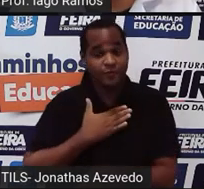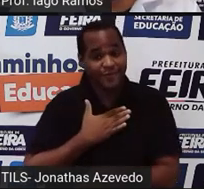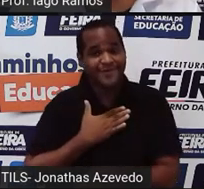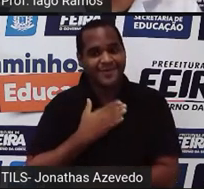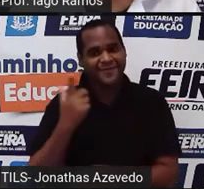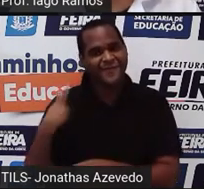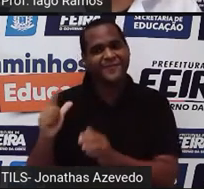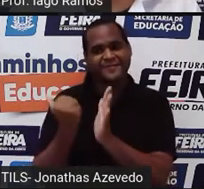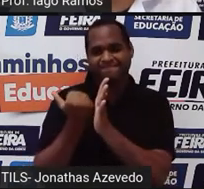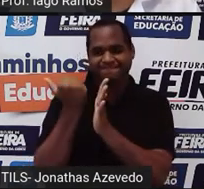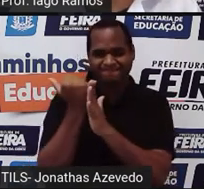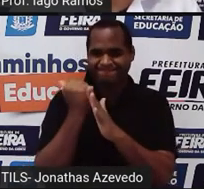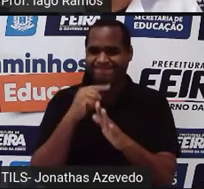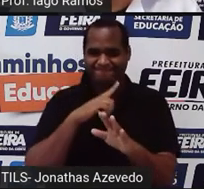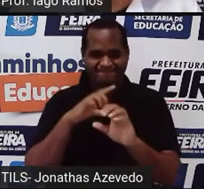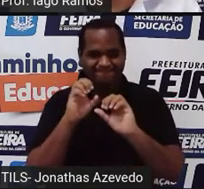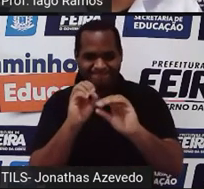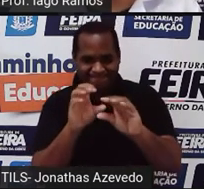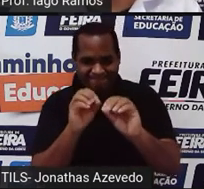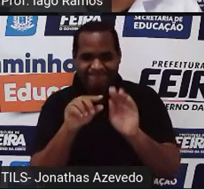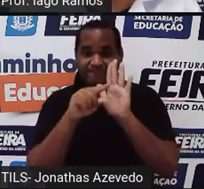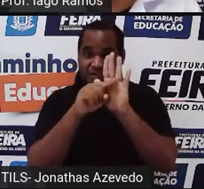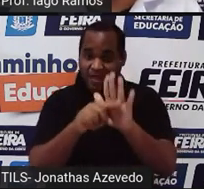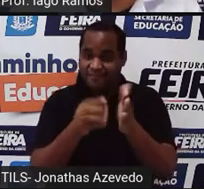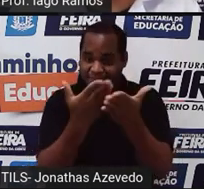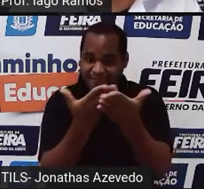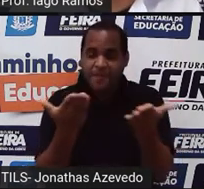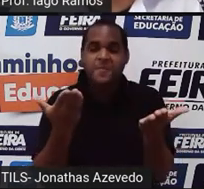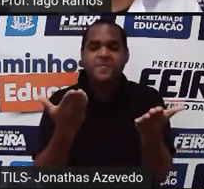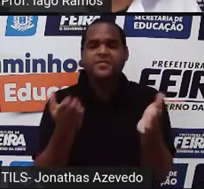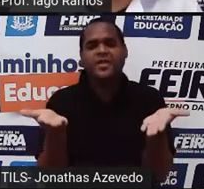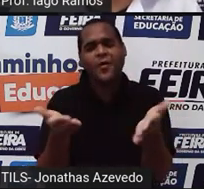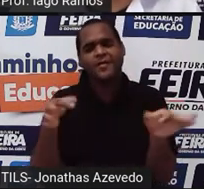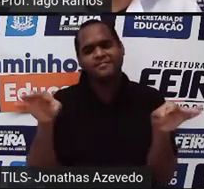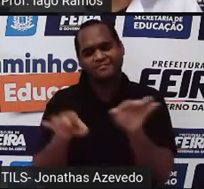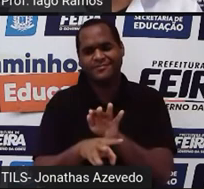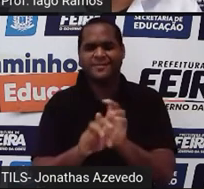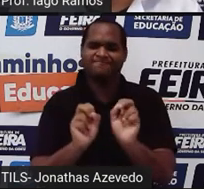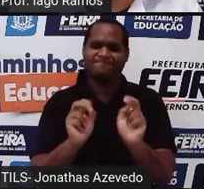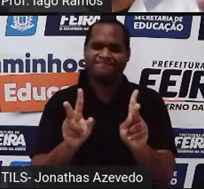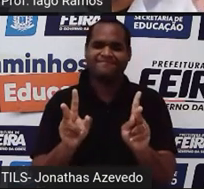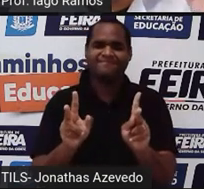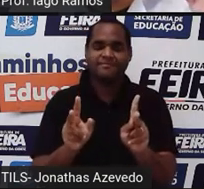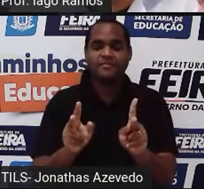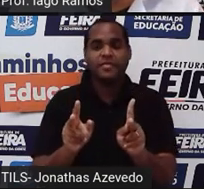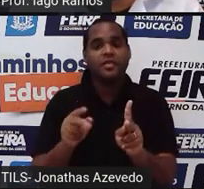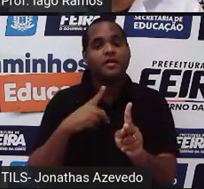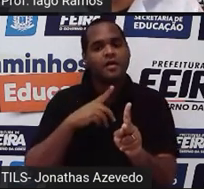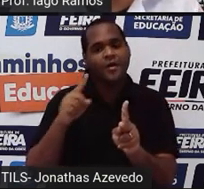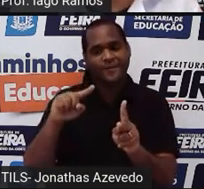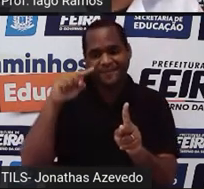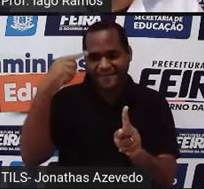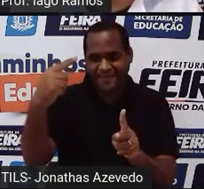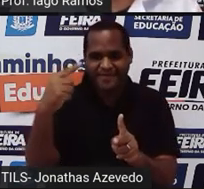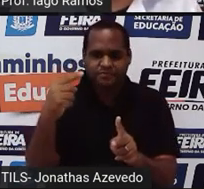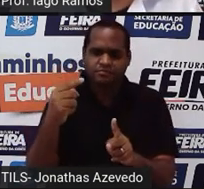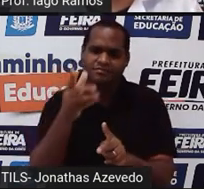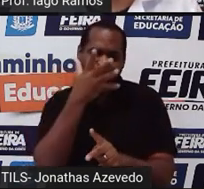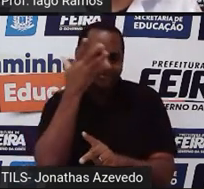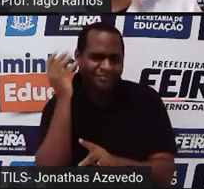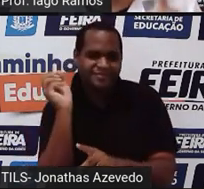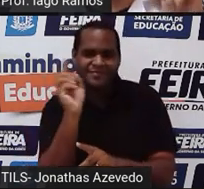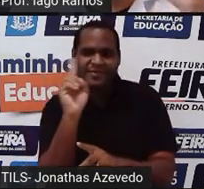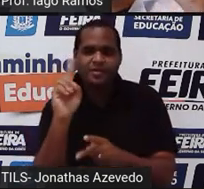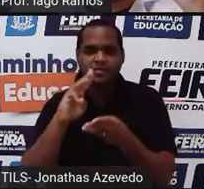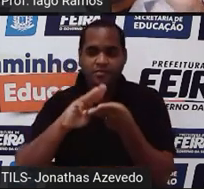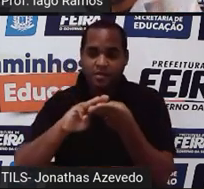mais uma vez esse momento. Só que a gente vai ficar por aqui, tá bom? Desde já até a próxima. Não